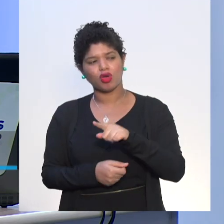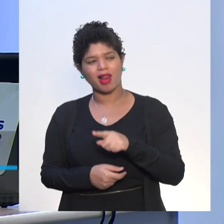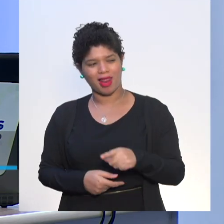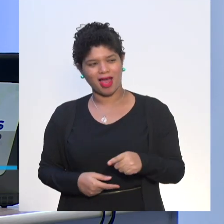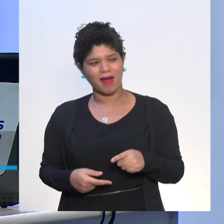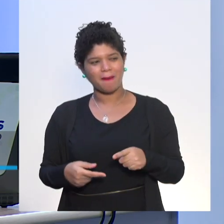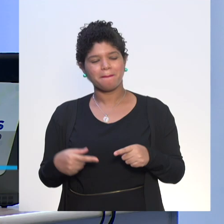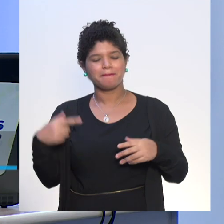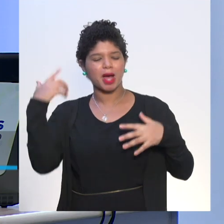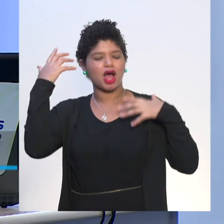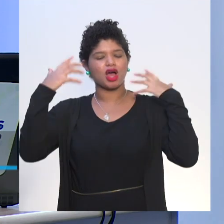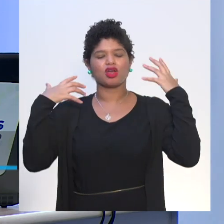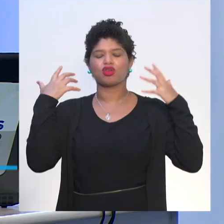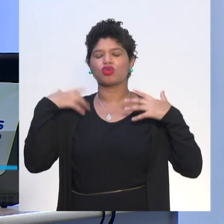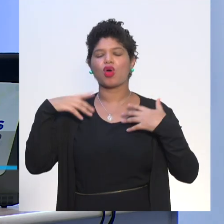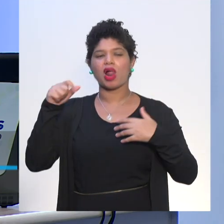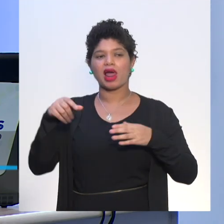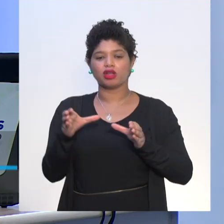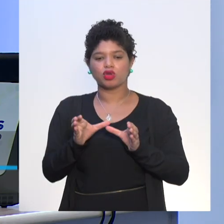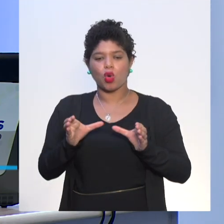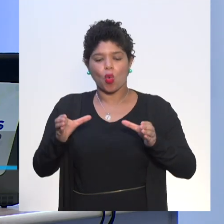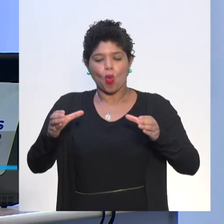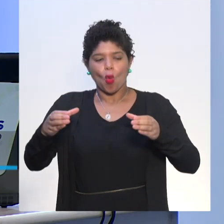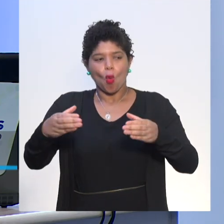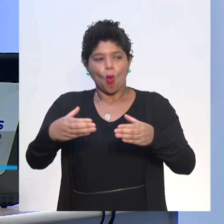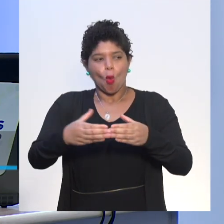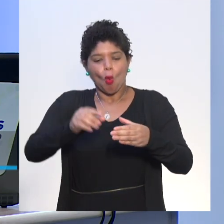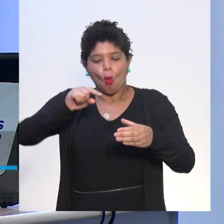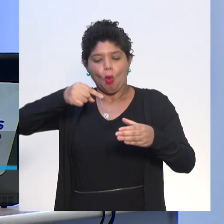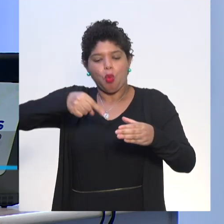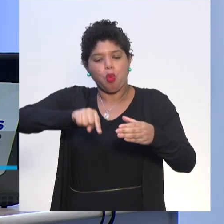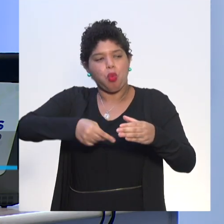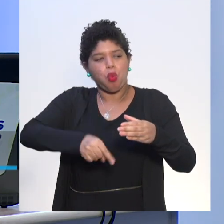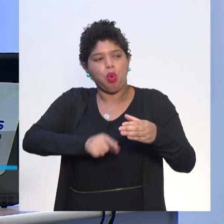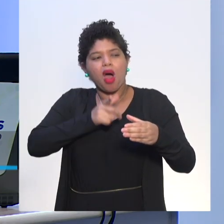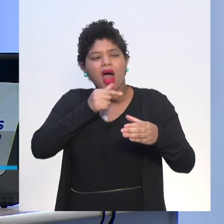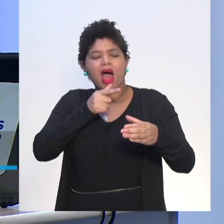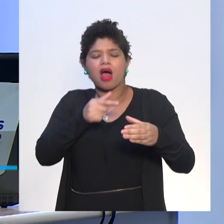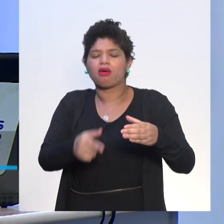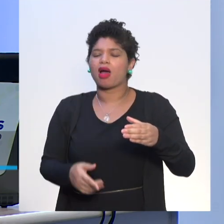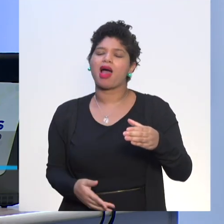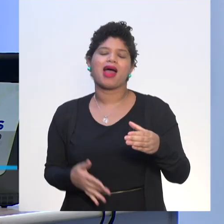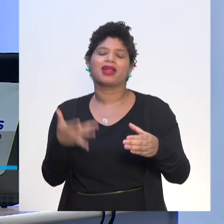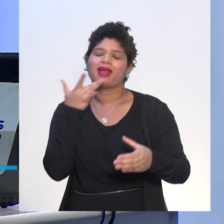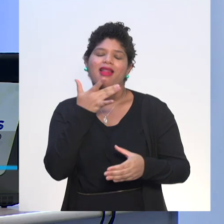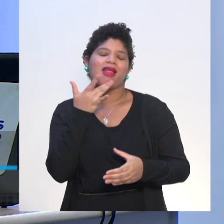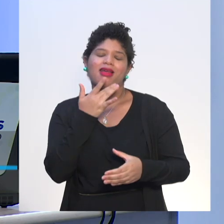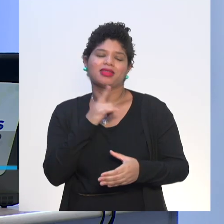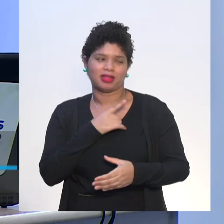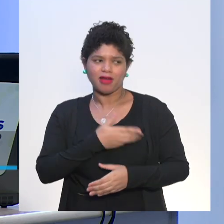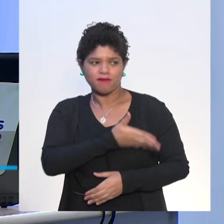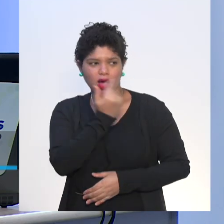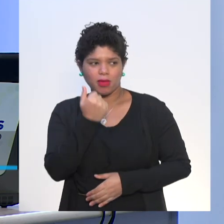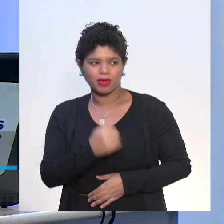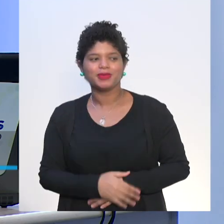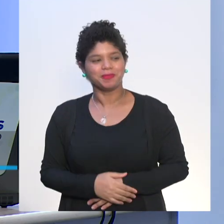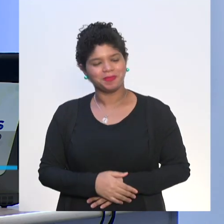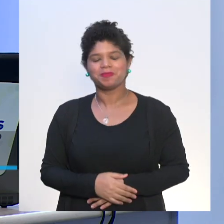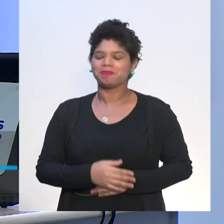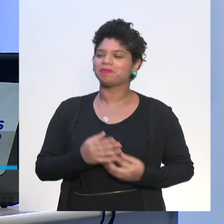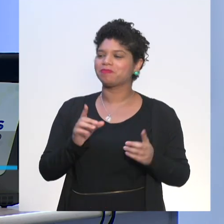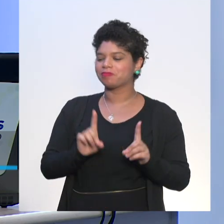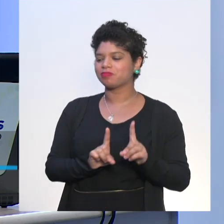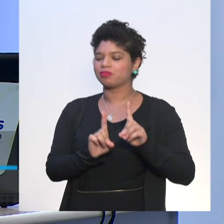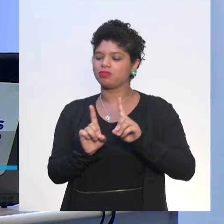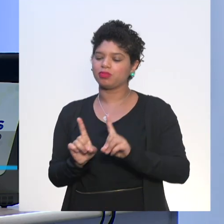banho comigo, ali naquele poço de água tão fresquinha que tem ali? E as duas vão juntas, elas se